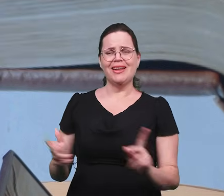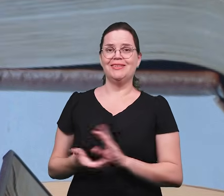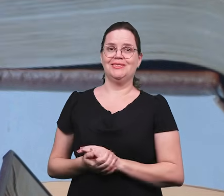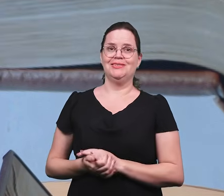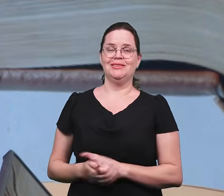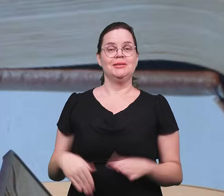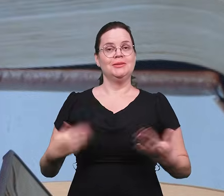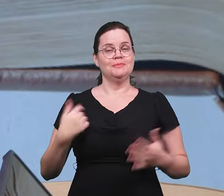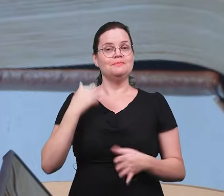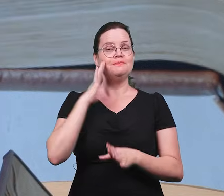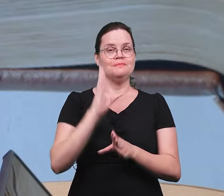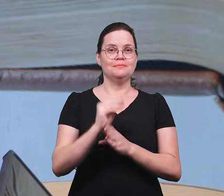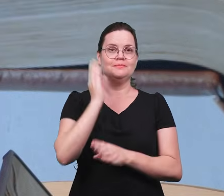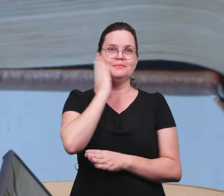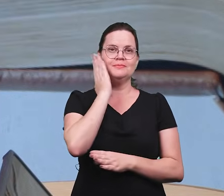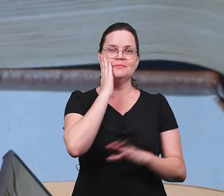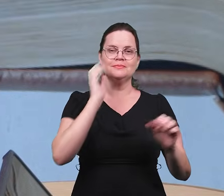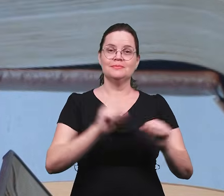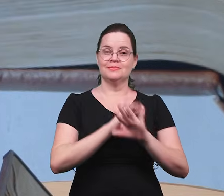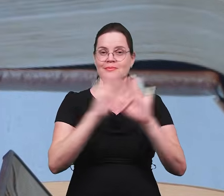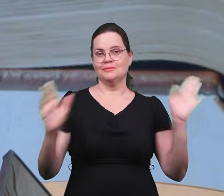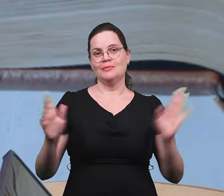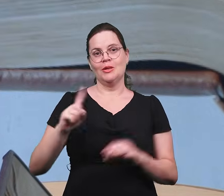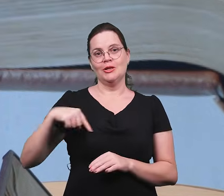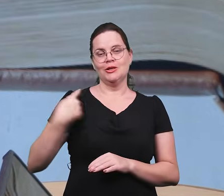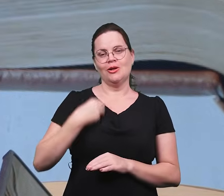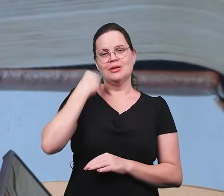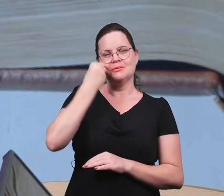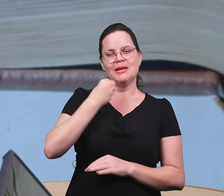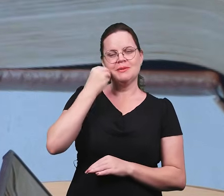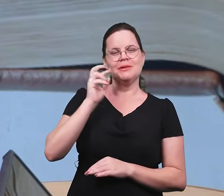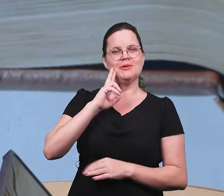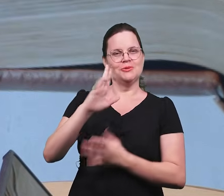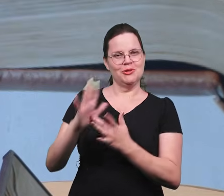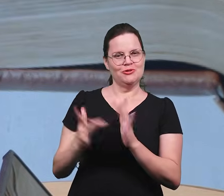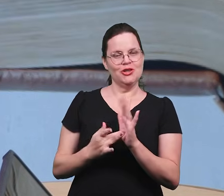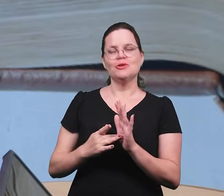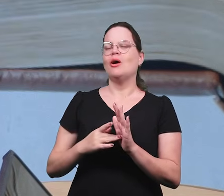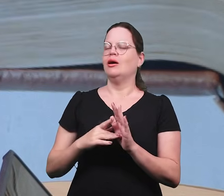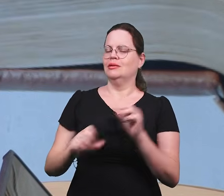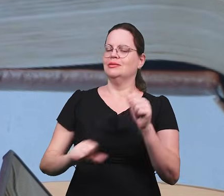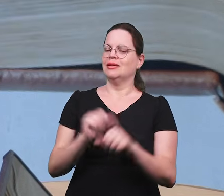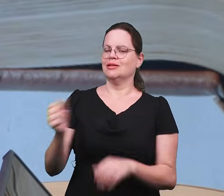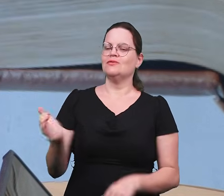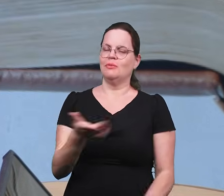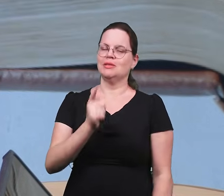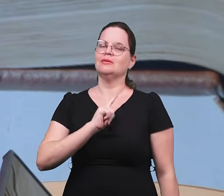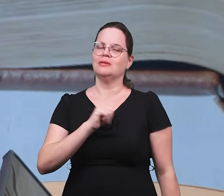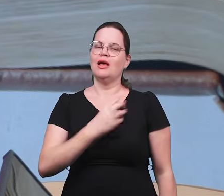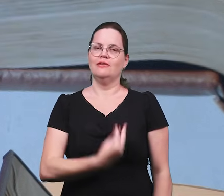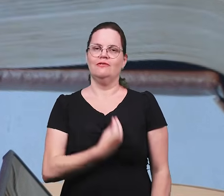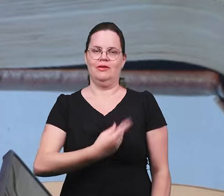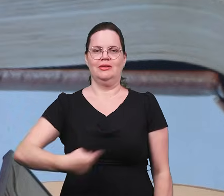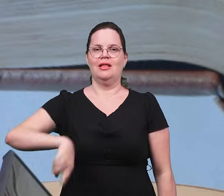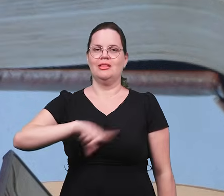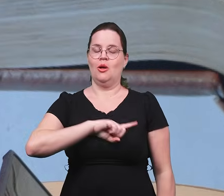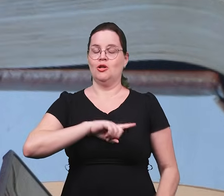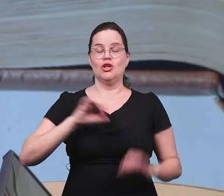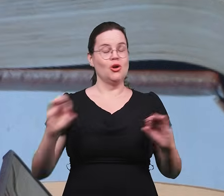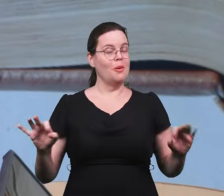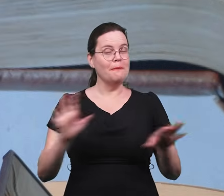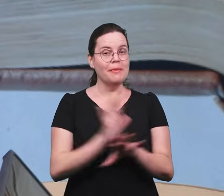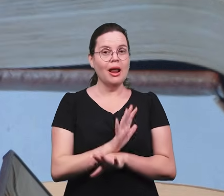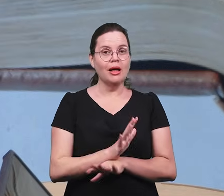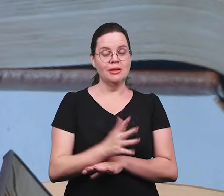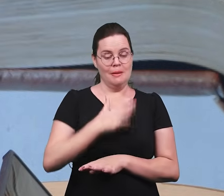novo nascimento, né, meninas? Quando nós encontramos Jesus, Jesus muda a nossa vida. Ele muda